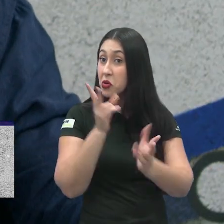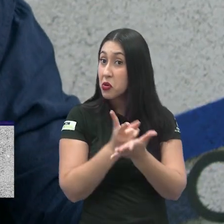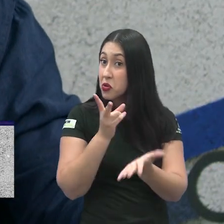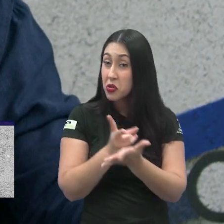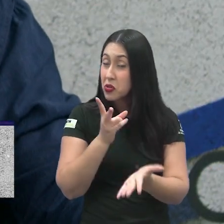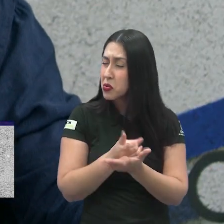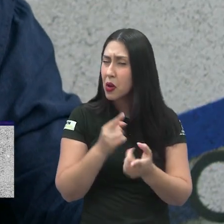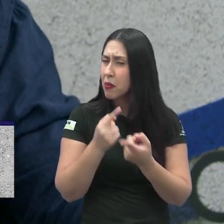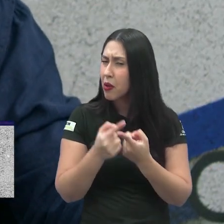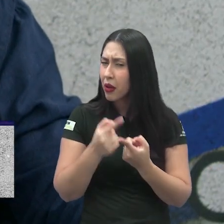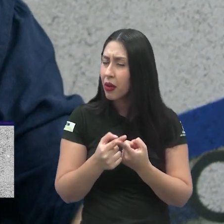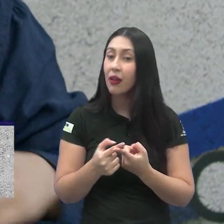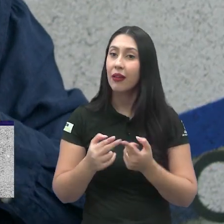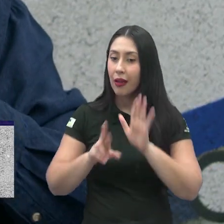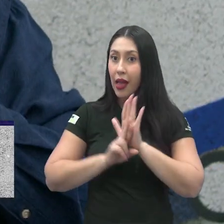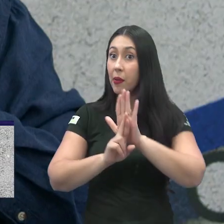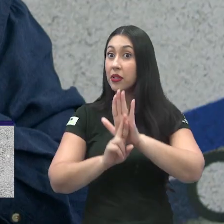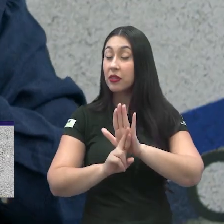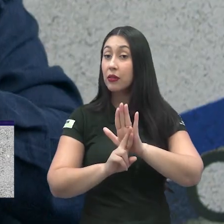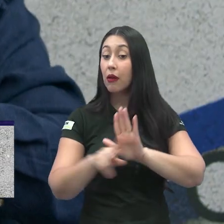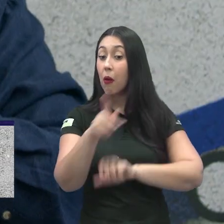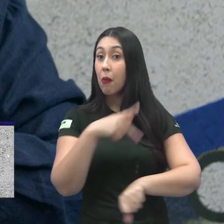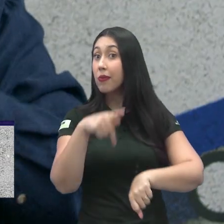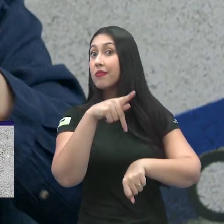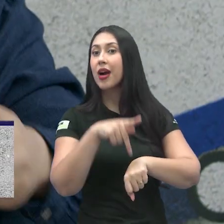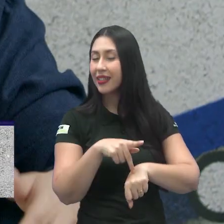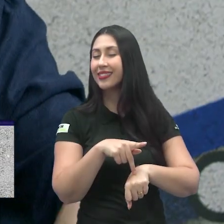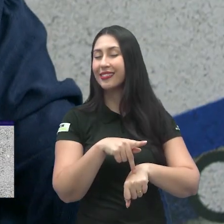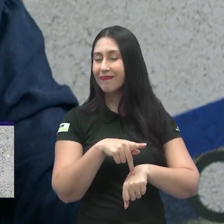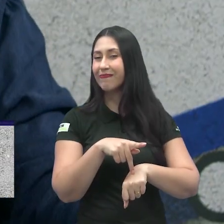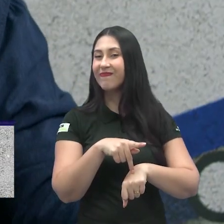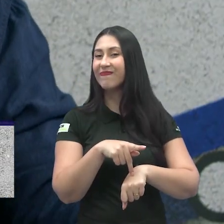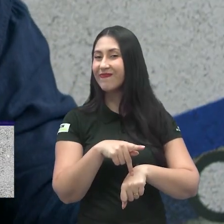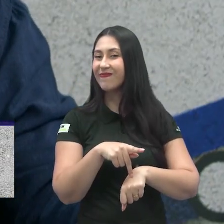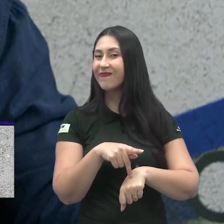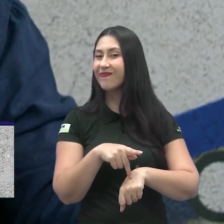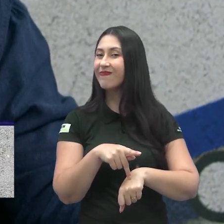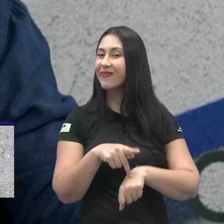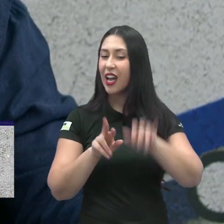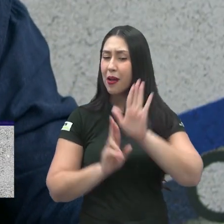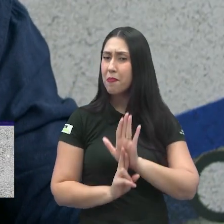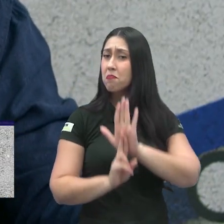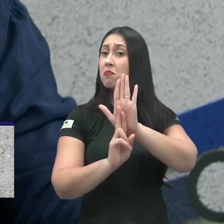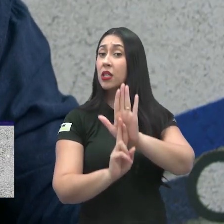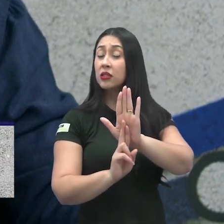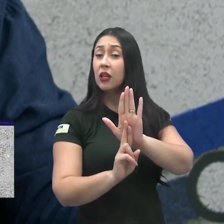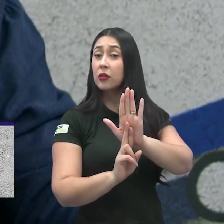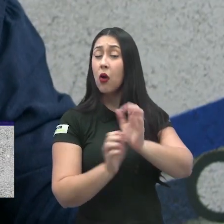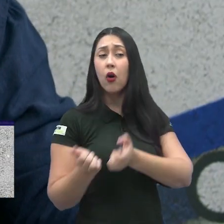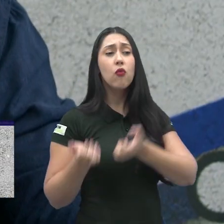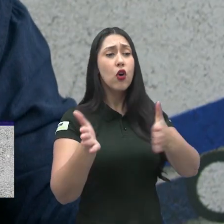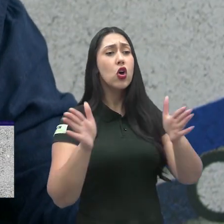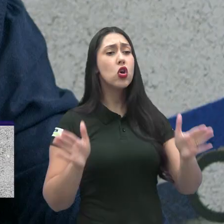áreas-chave. Por que disso? Porque eles estão representando o seu país, a política externa do seu país. Eles estão sendo a voz dele nos